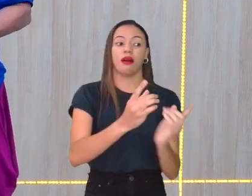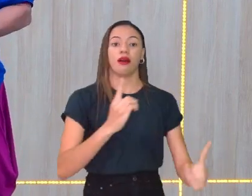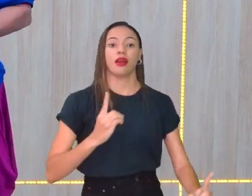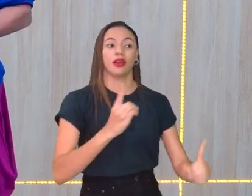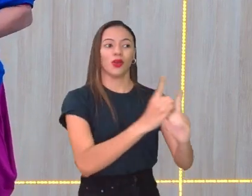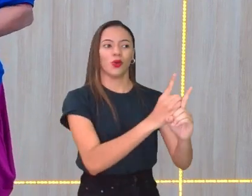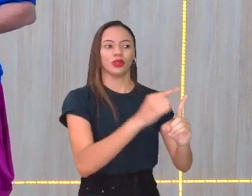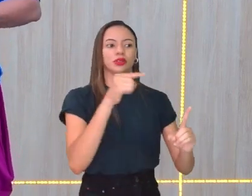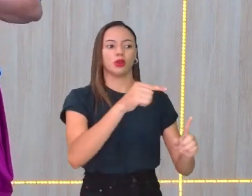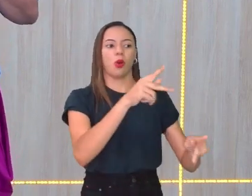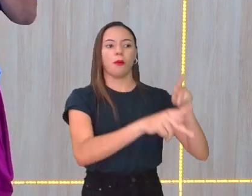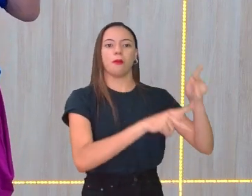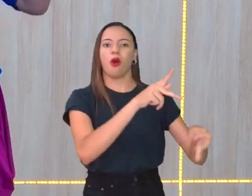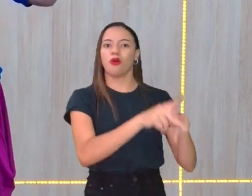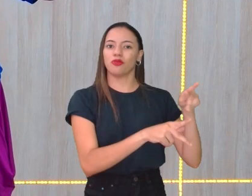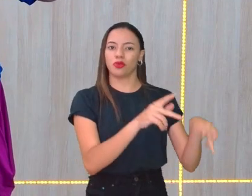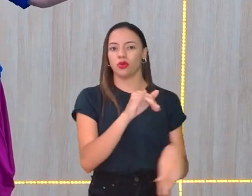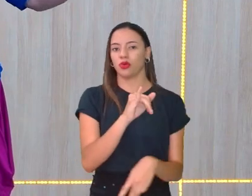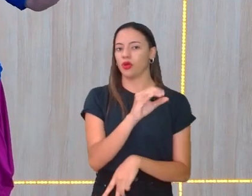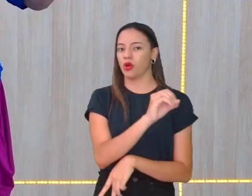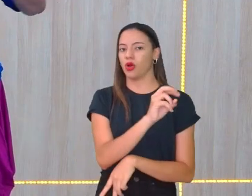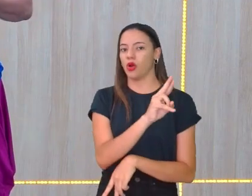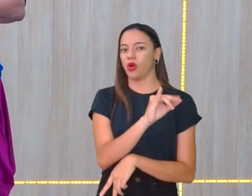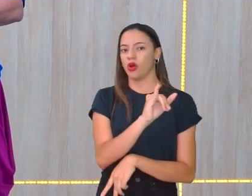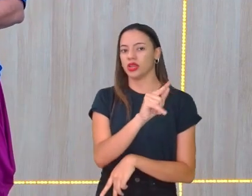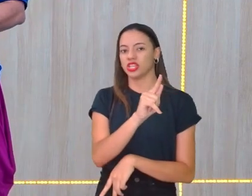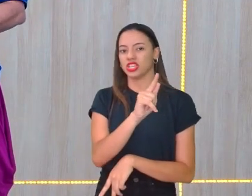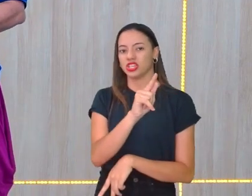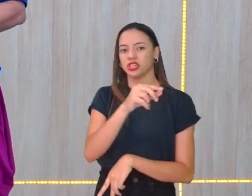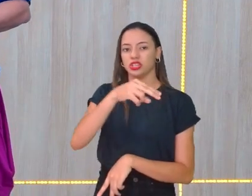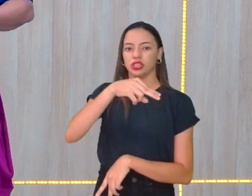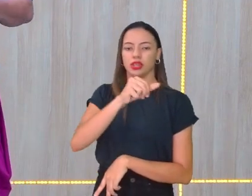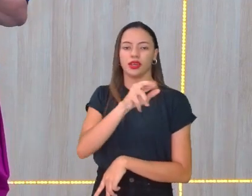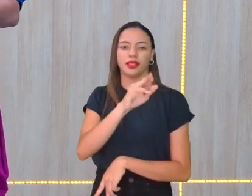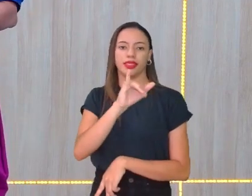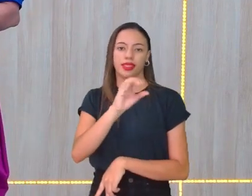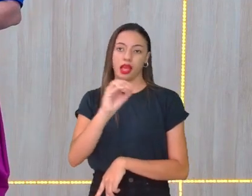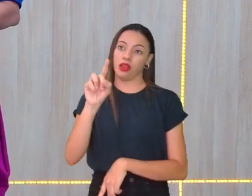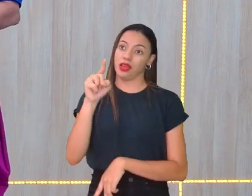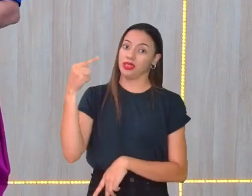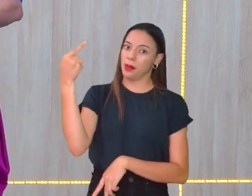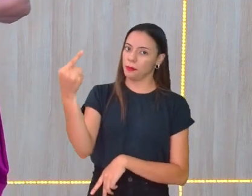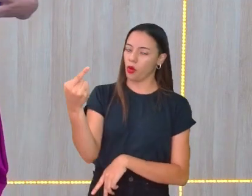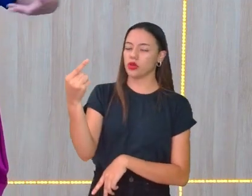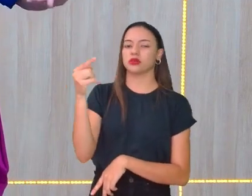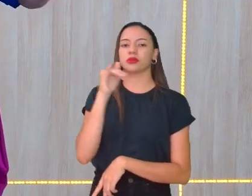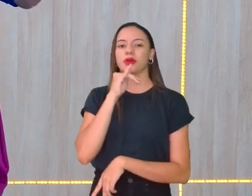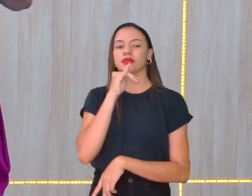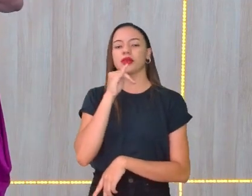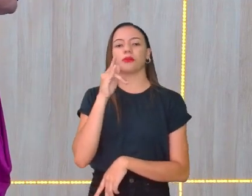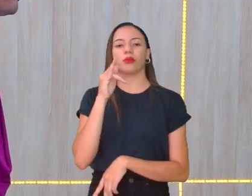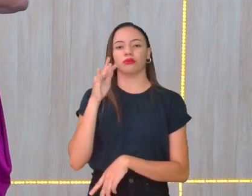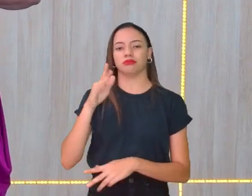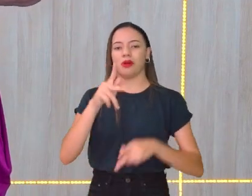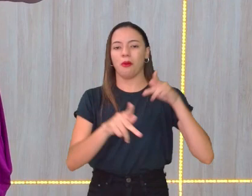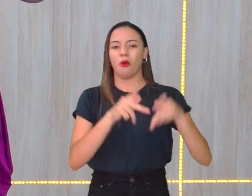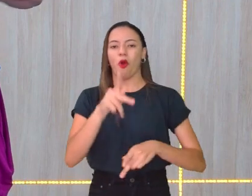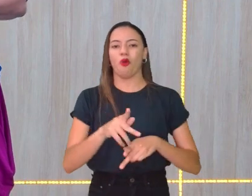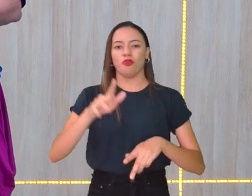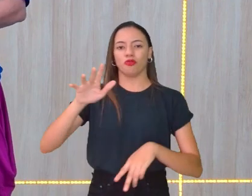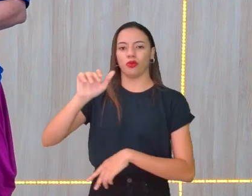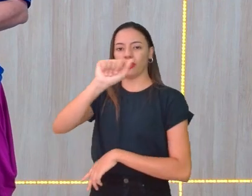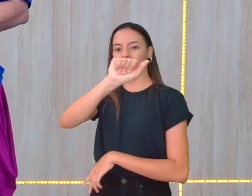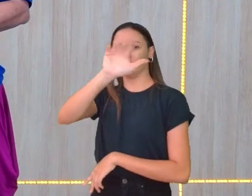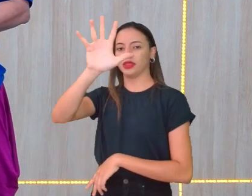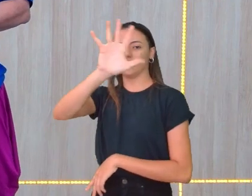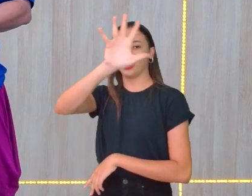povos originários e depois vieram também, né, trazidos os povos de África, que aí foram as grandes